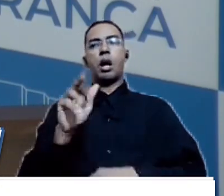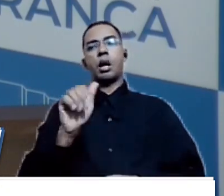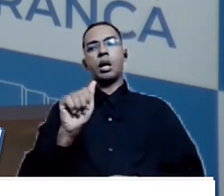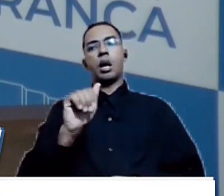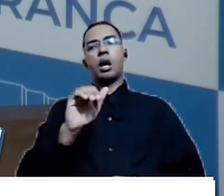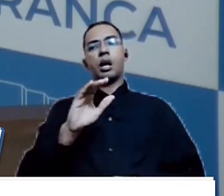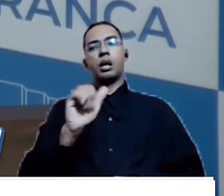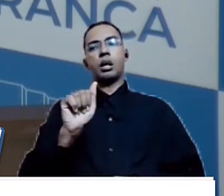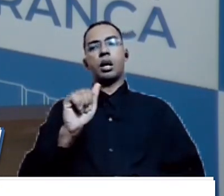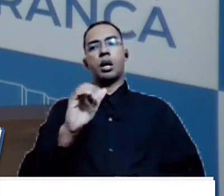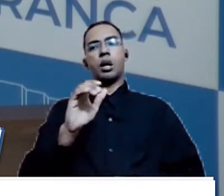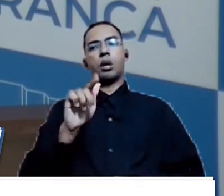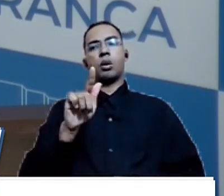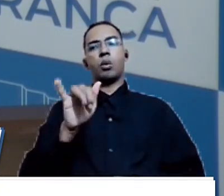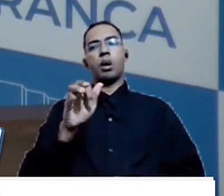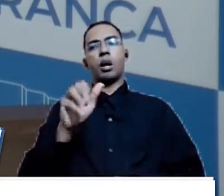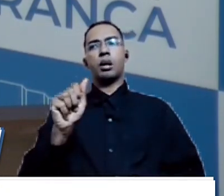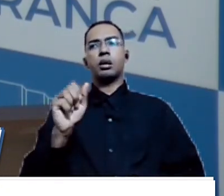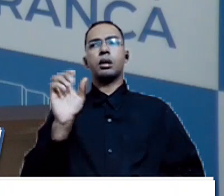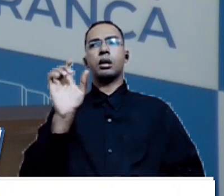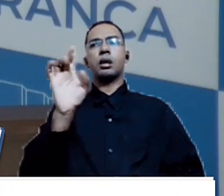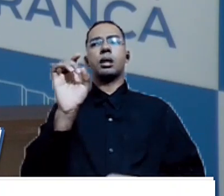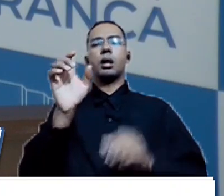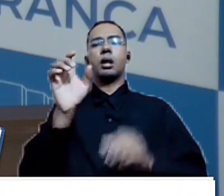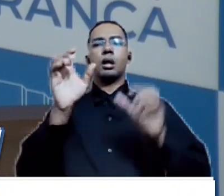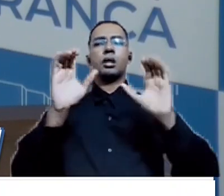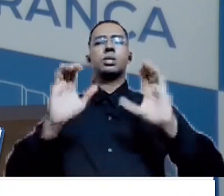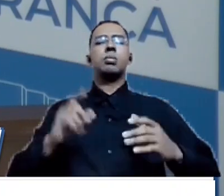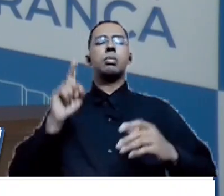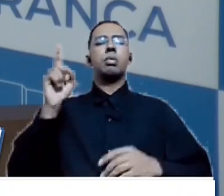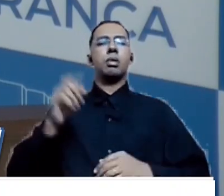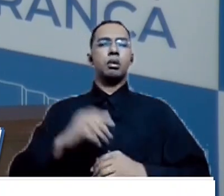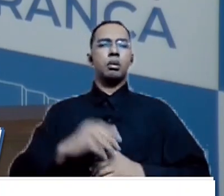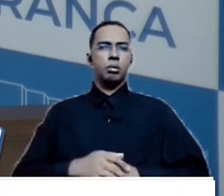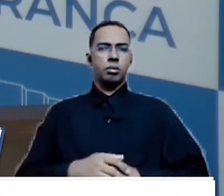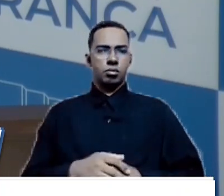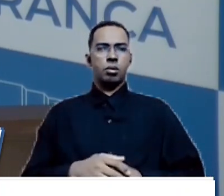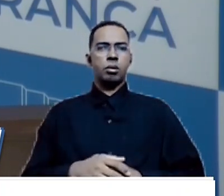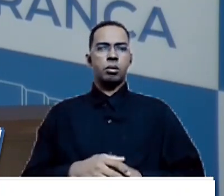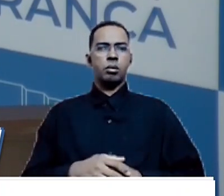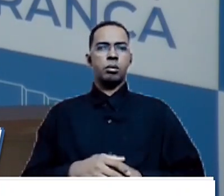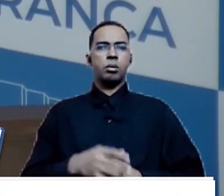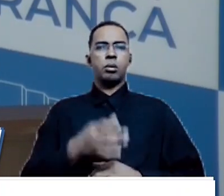aí quanto vale cada Cidadão em Araraquara 6132